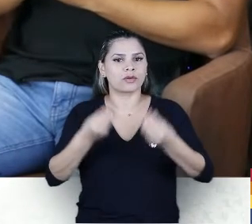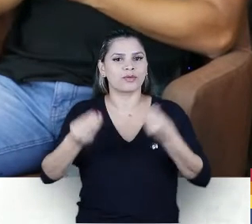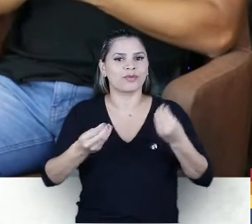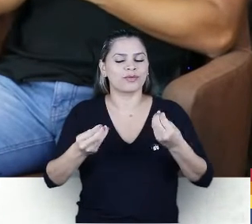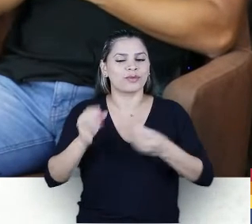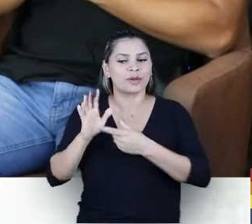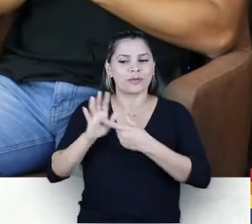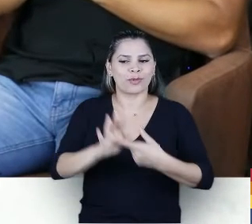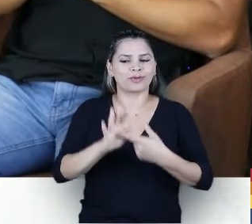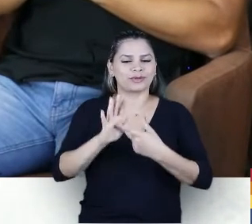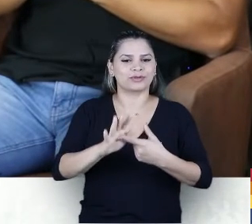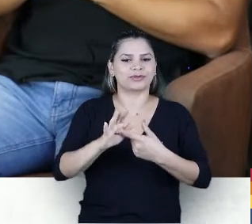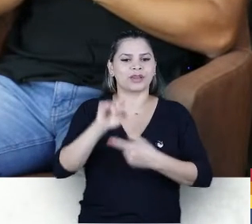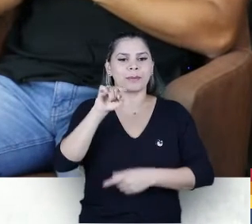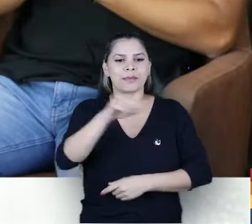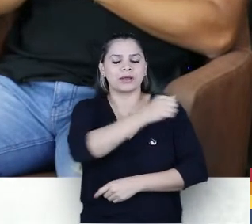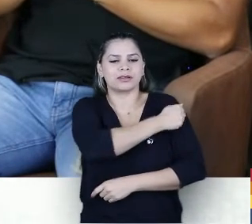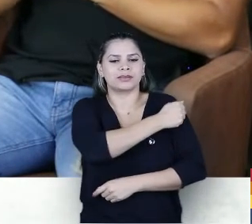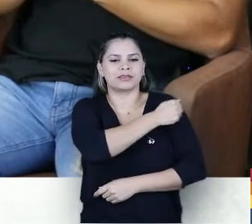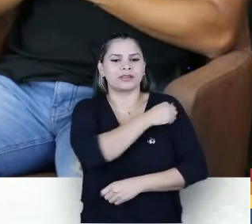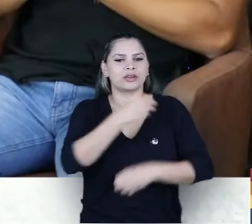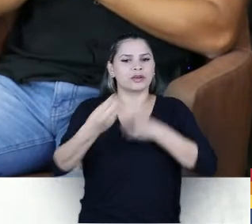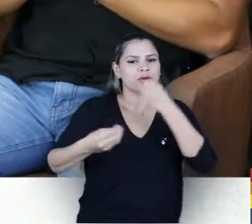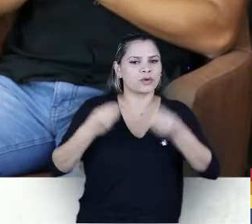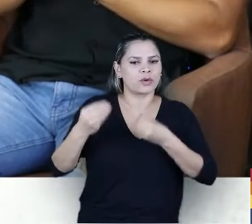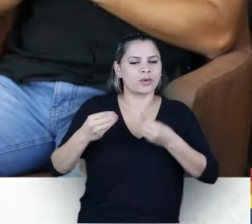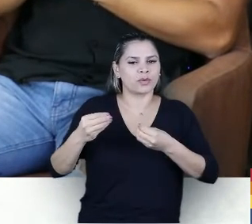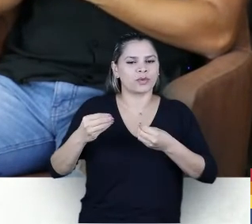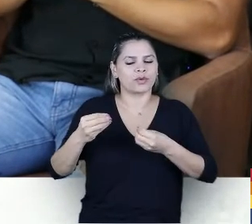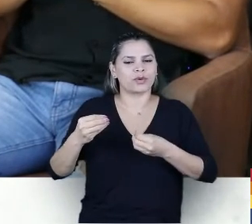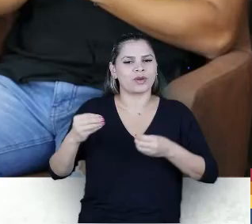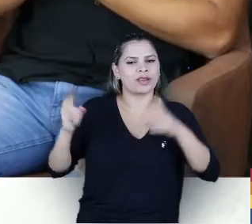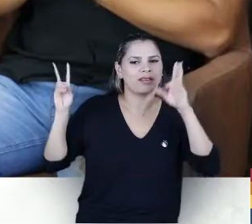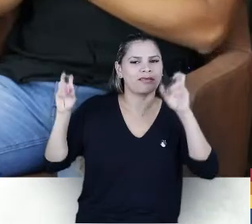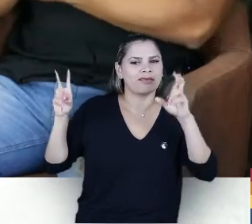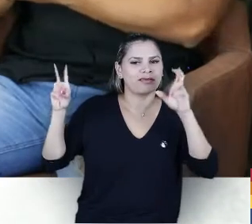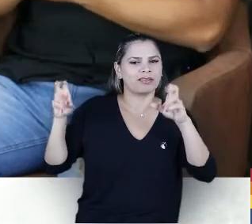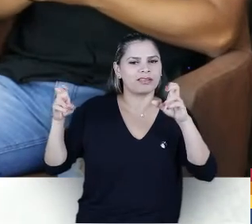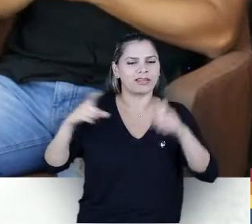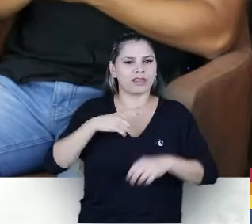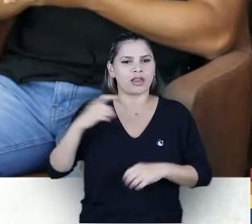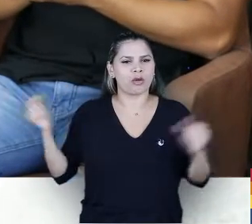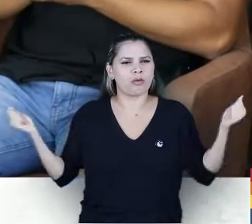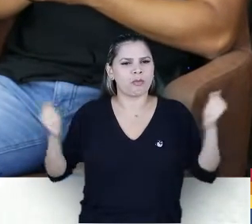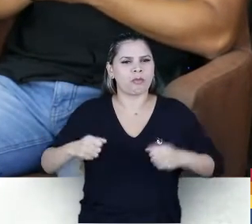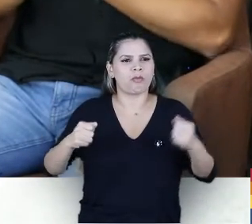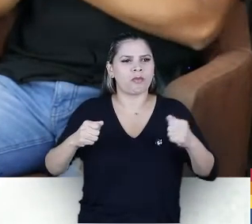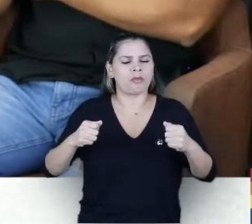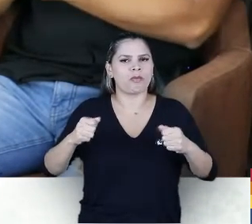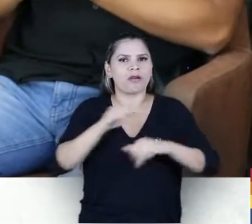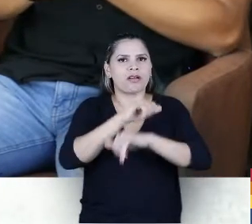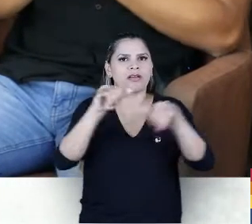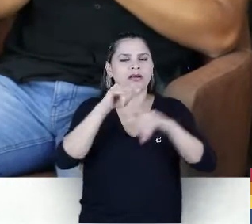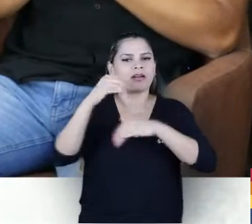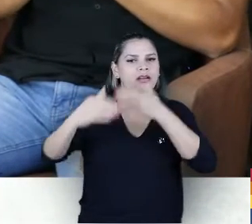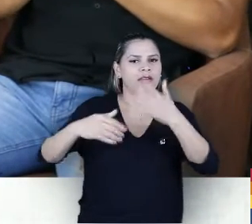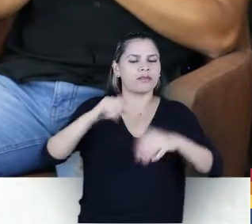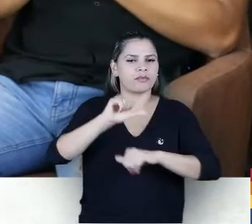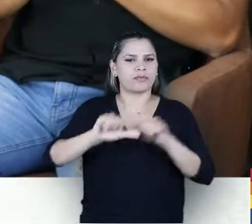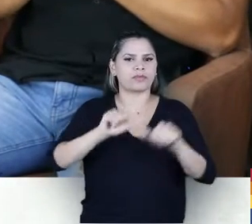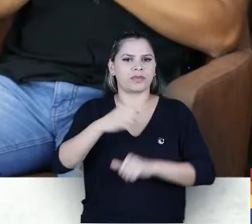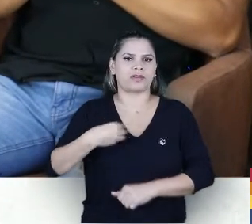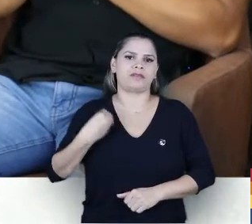mostrar para os alunos, para os estudantes, como que o conhecimento ele tem esse poder de intervir socialmente, né, de transformar